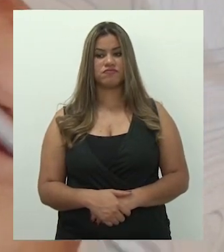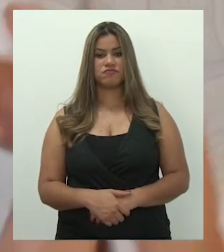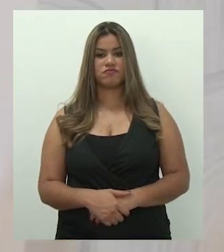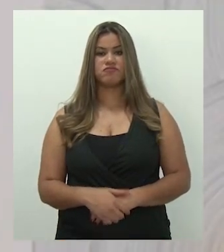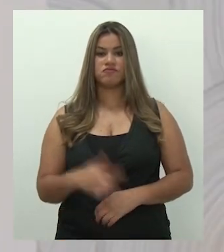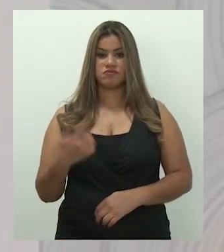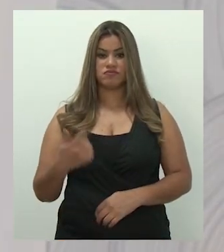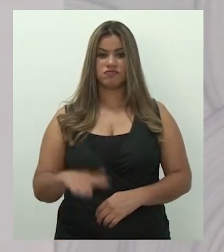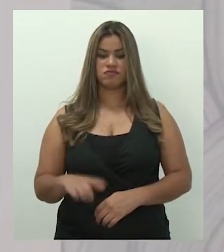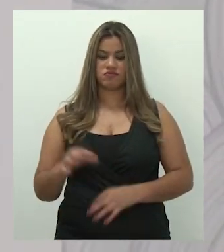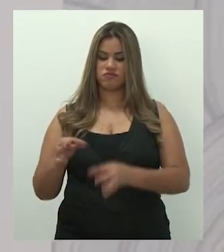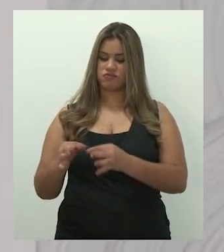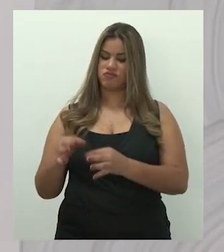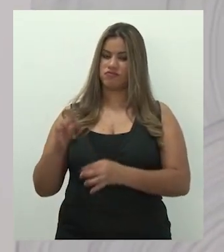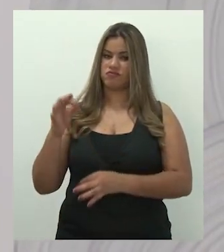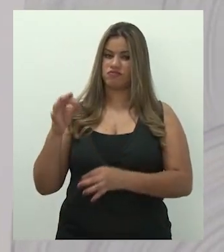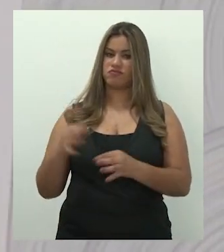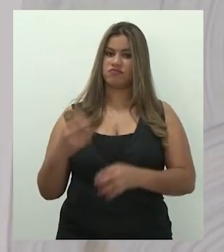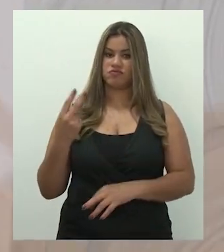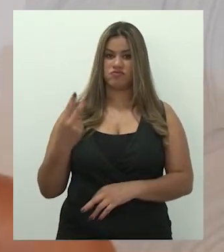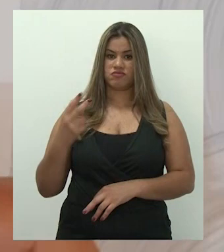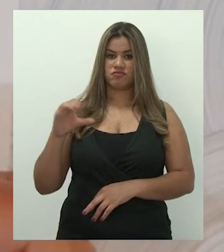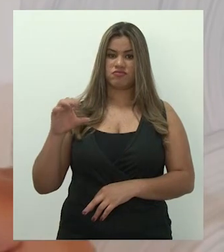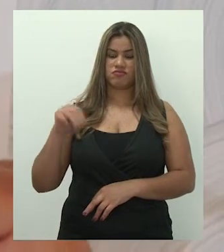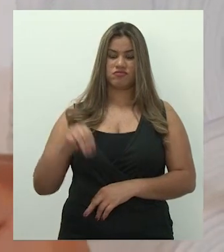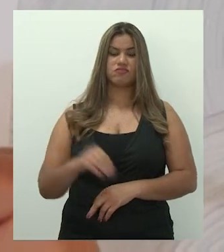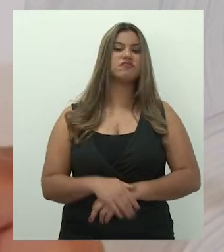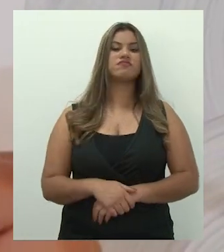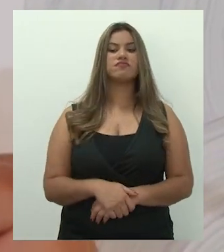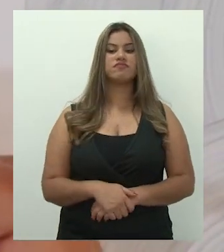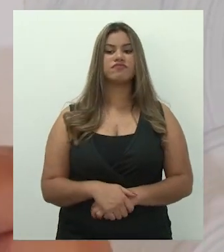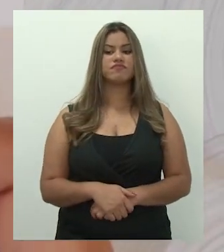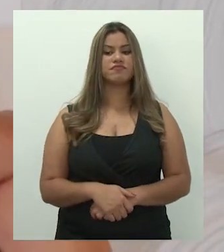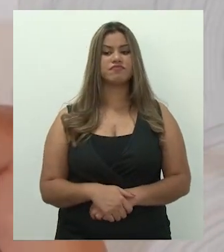Repita a operação do outro lado.